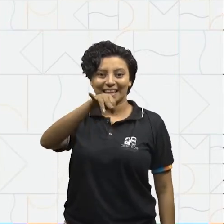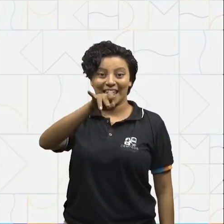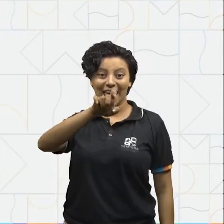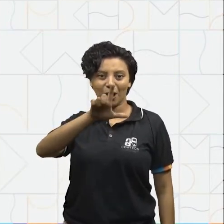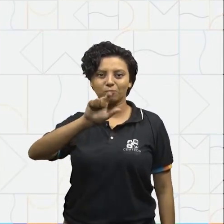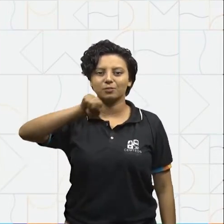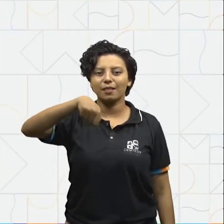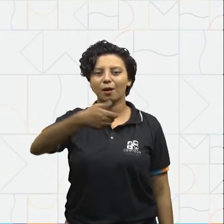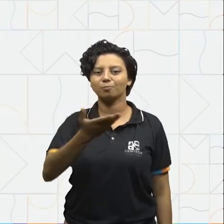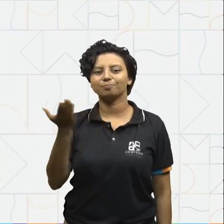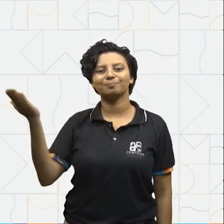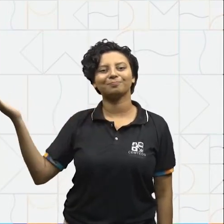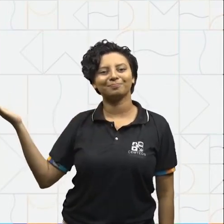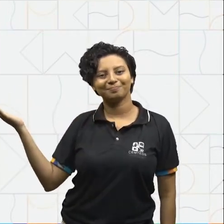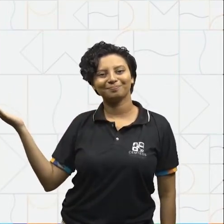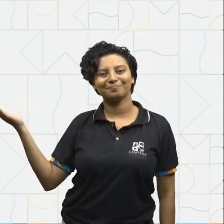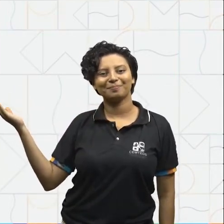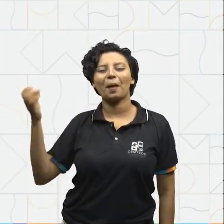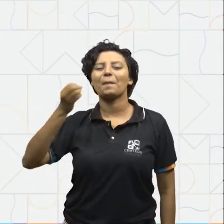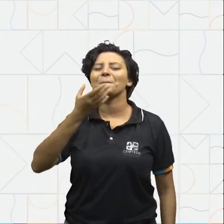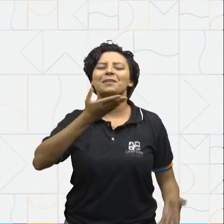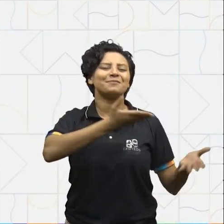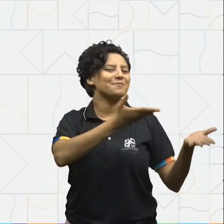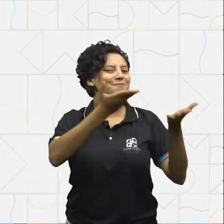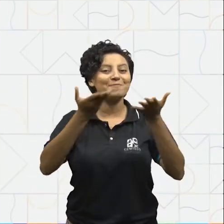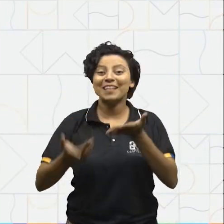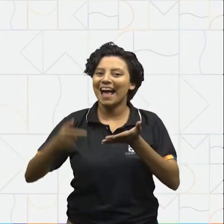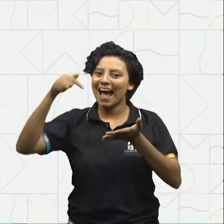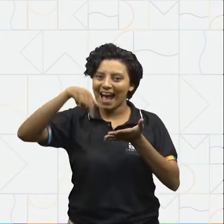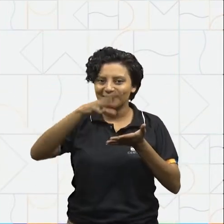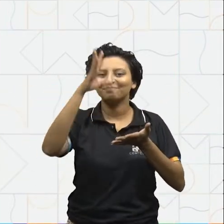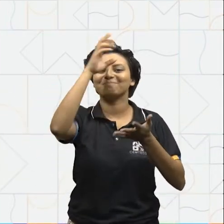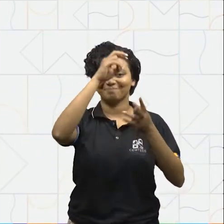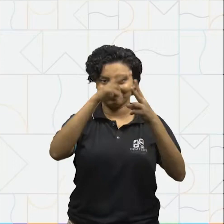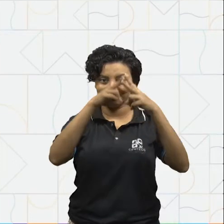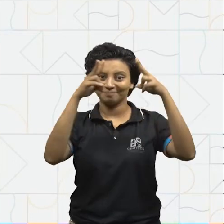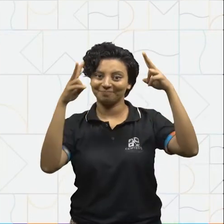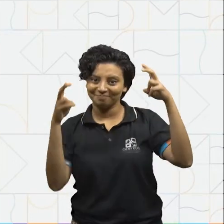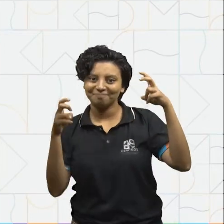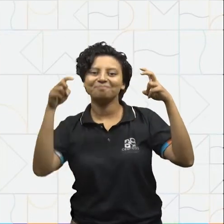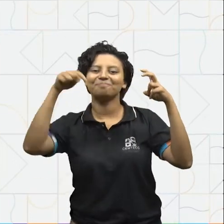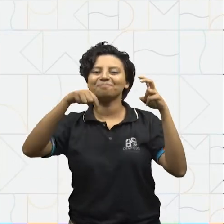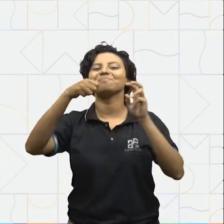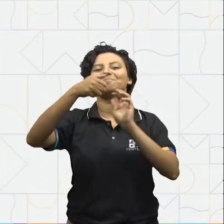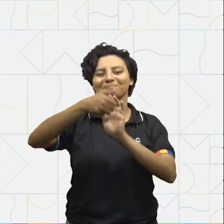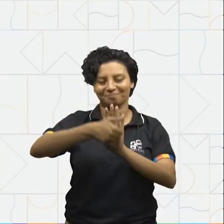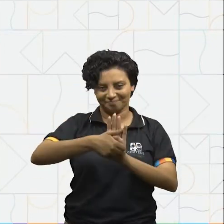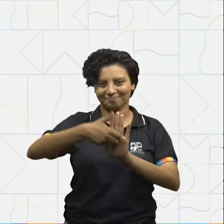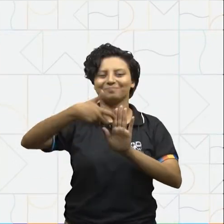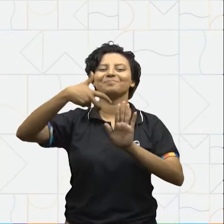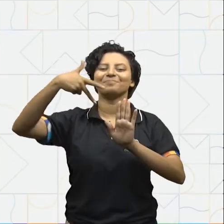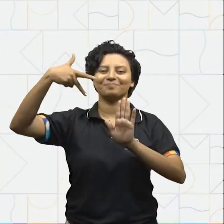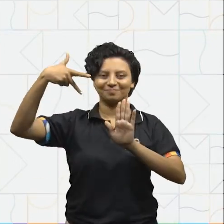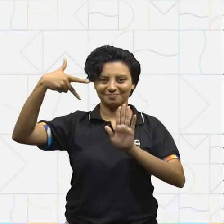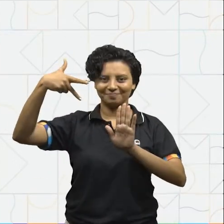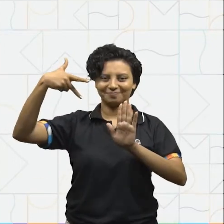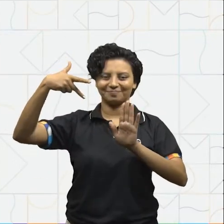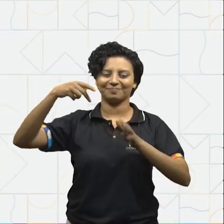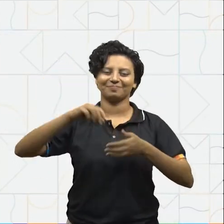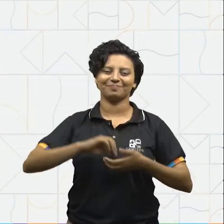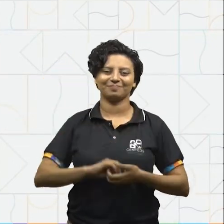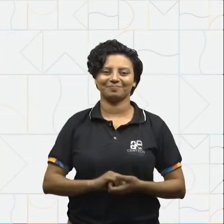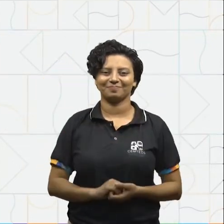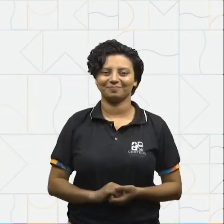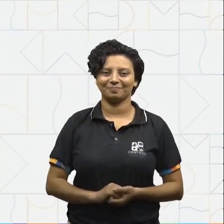surda. Bem-vindo ao projeto Aprender Além da Escola, do Centro de Mídias e Tecnologias Educacionais